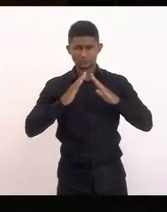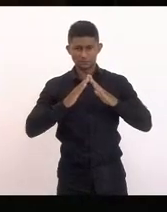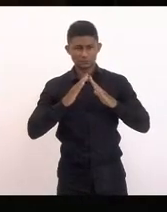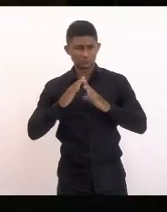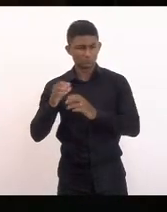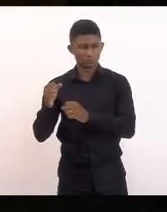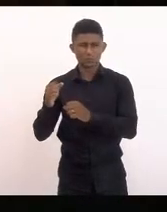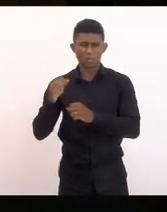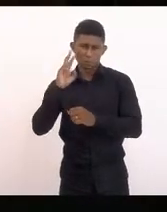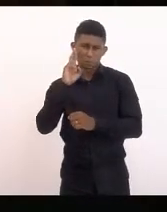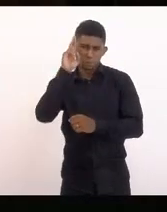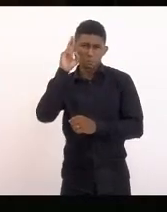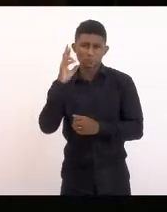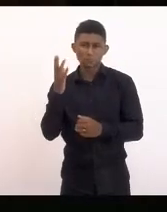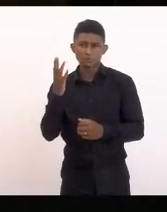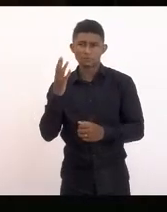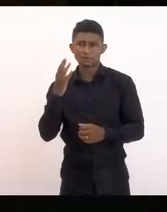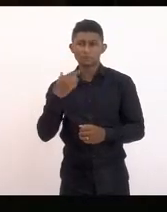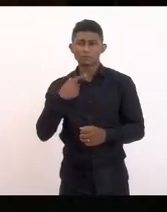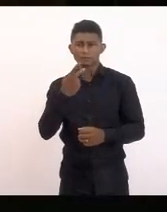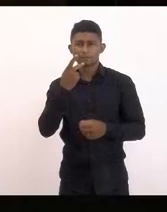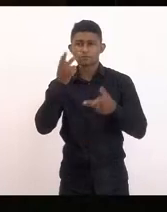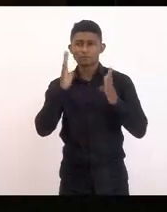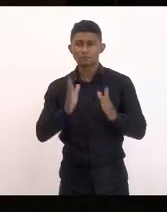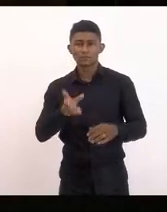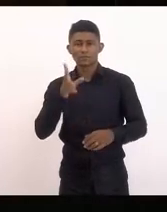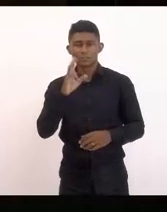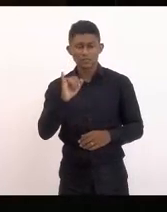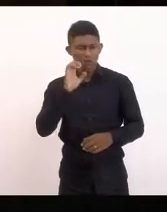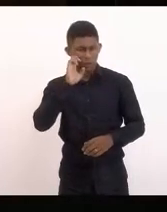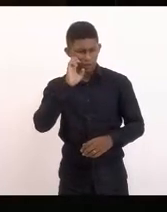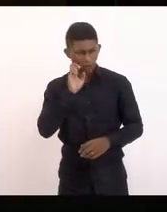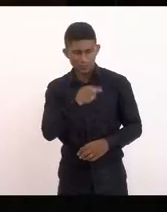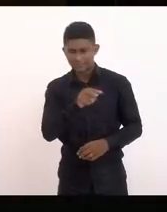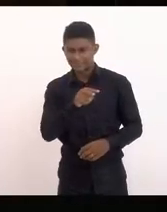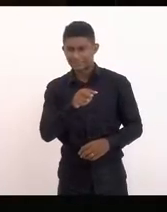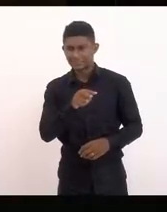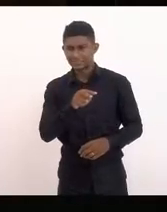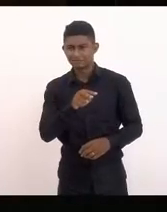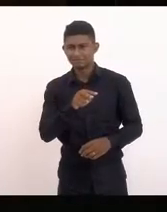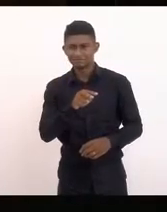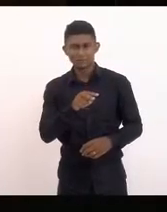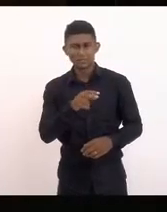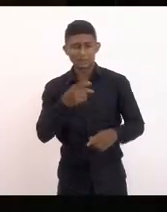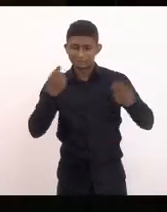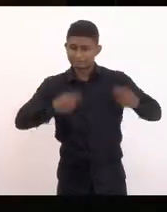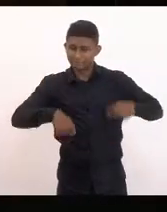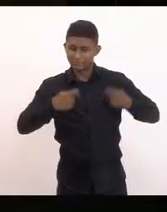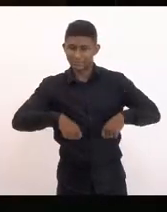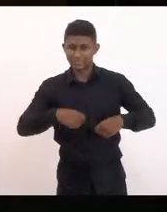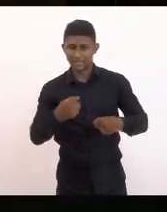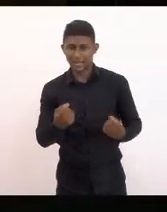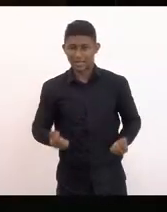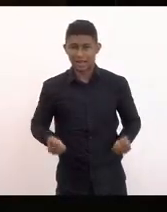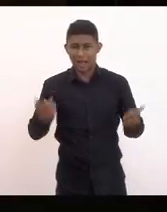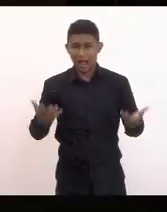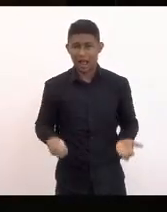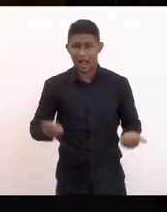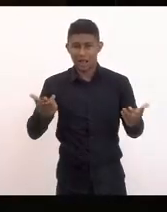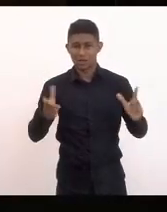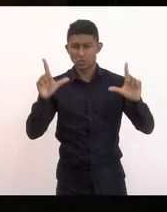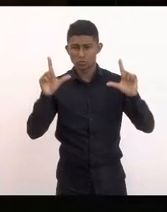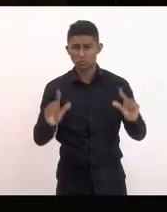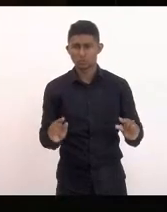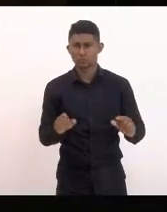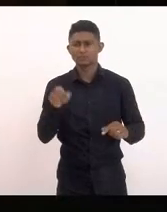uma vez, quando eu vejo que o calo apertou, a primeira coisa que nós fazemos é enxugar a folha. Mas esse governo, ele parece